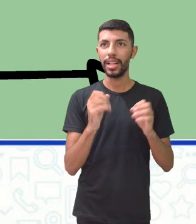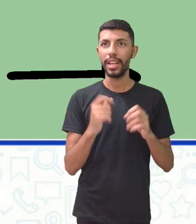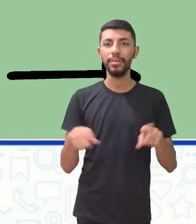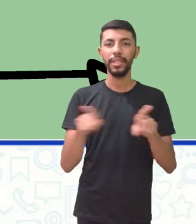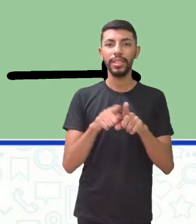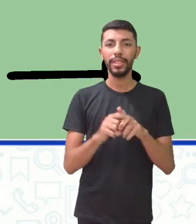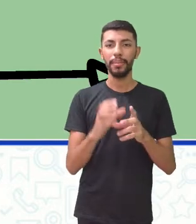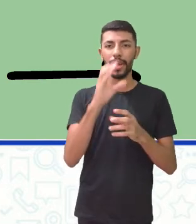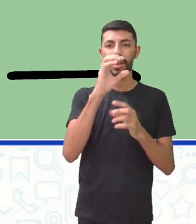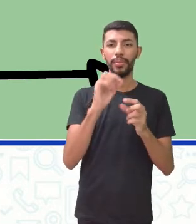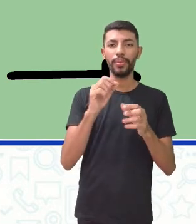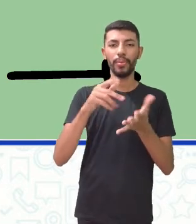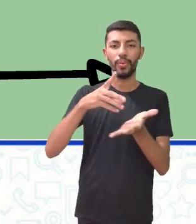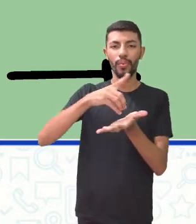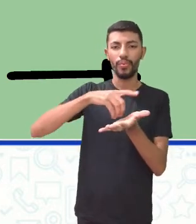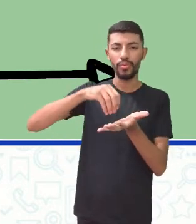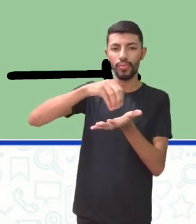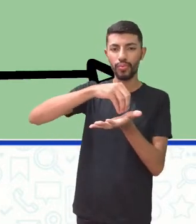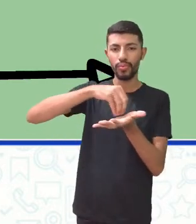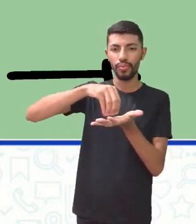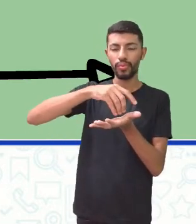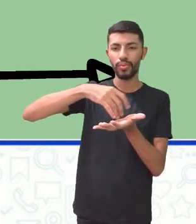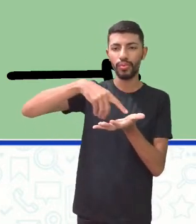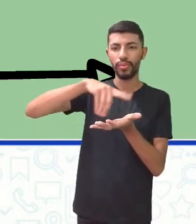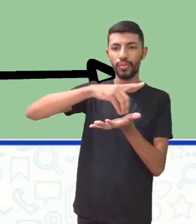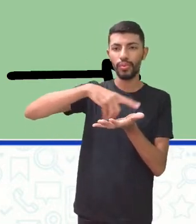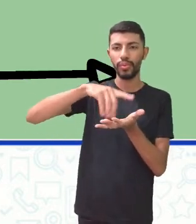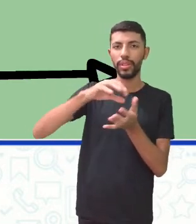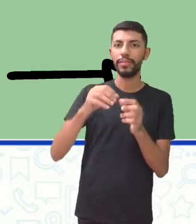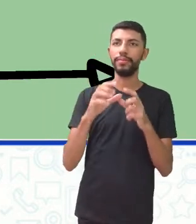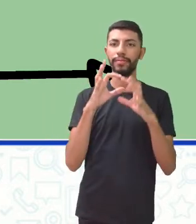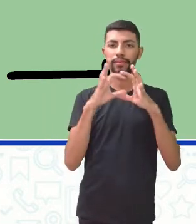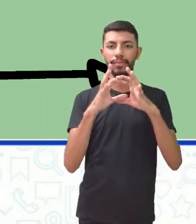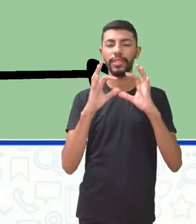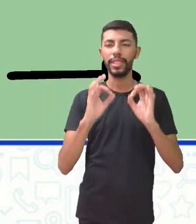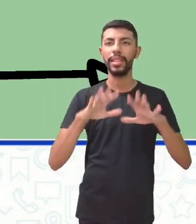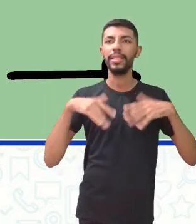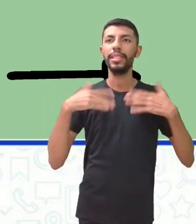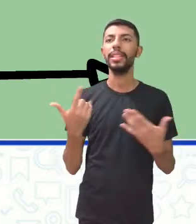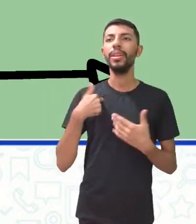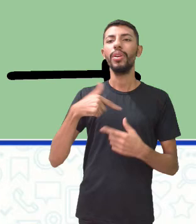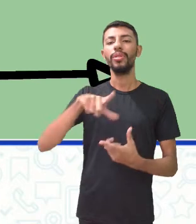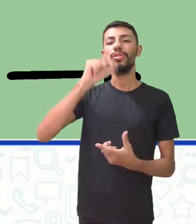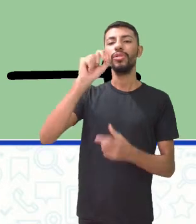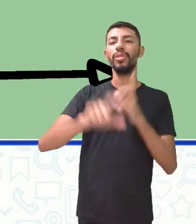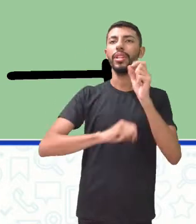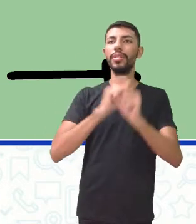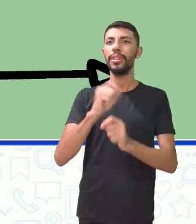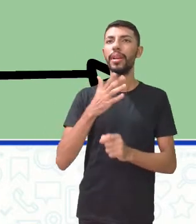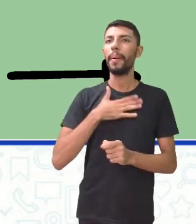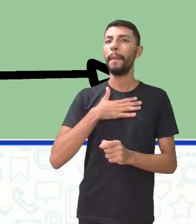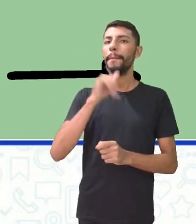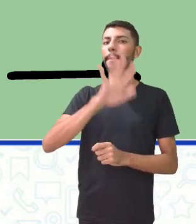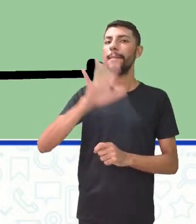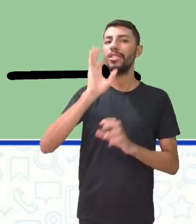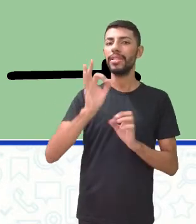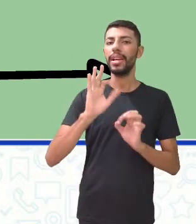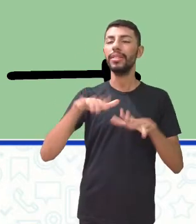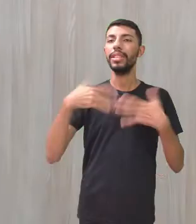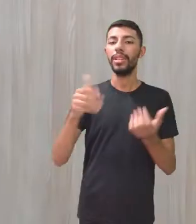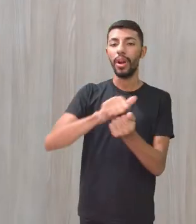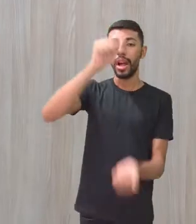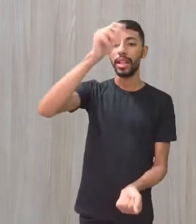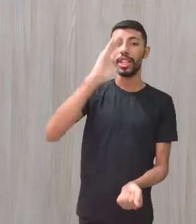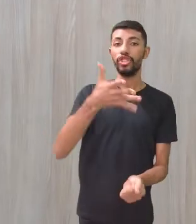ao centro. E aí, automaticamente, já escolhi minha imagem, meu cartaz está já se dirigindo ao